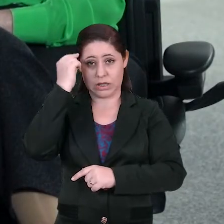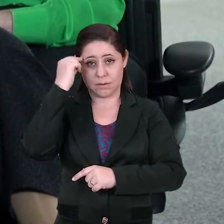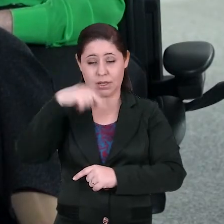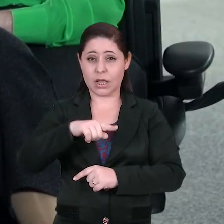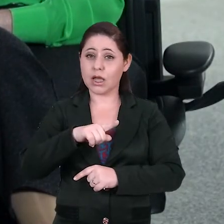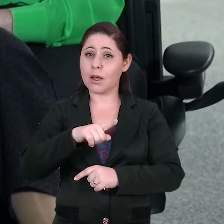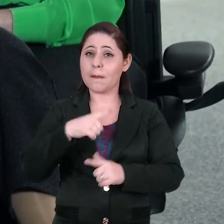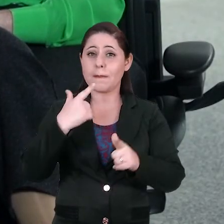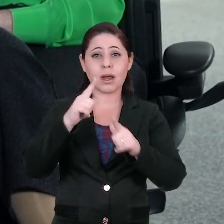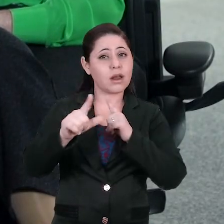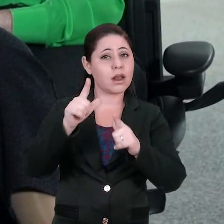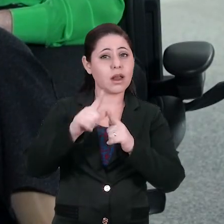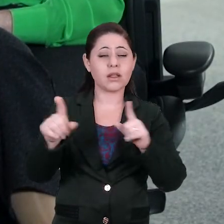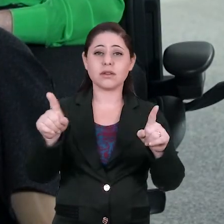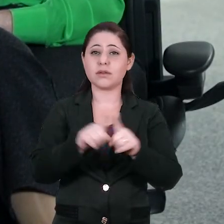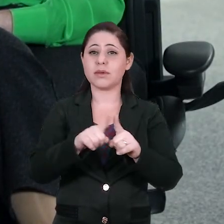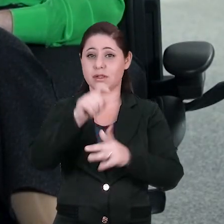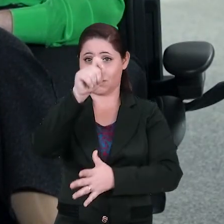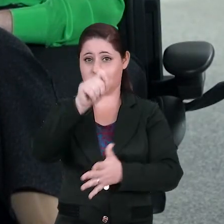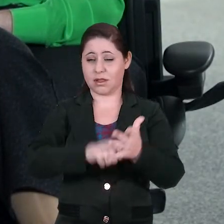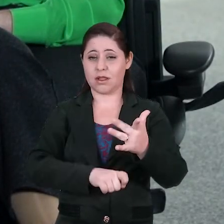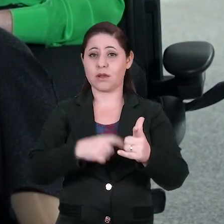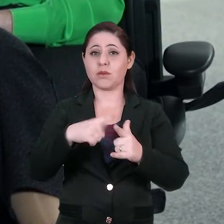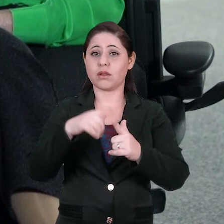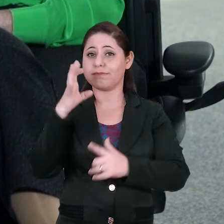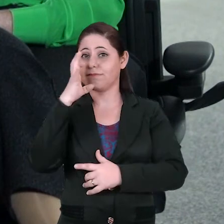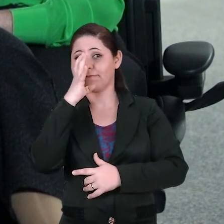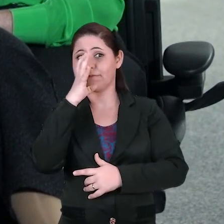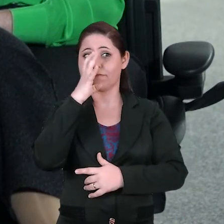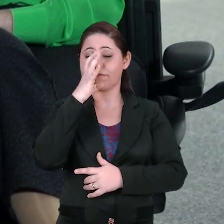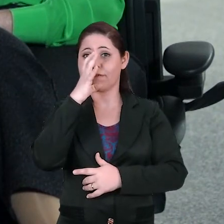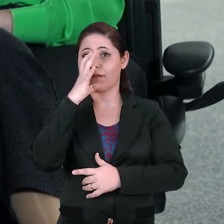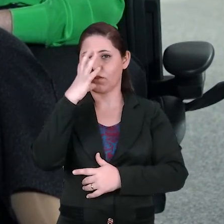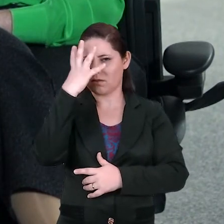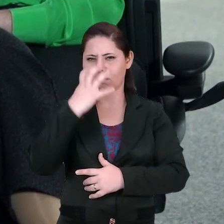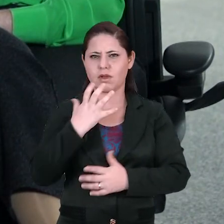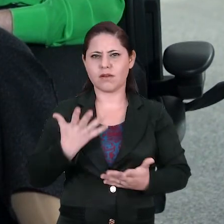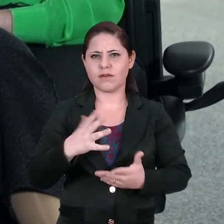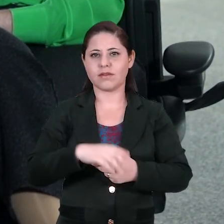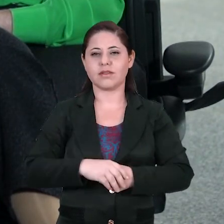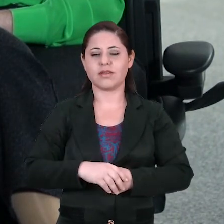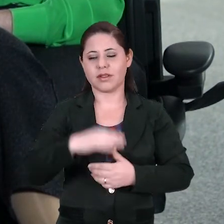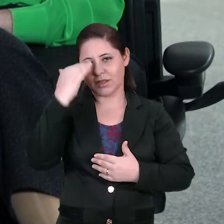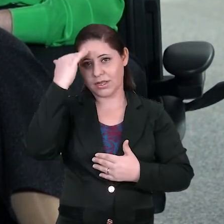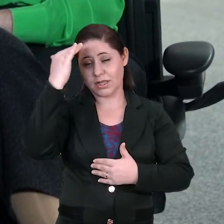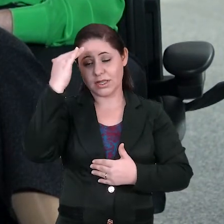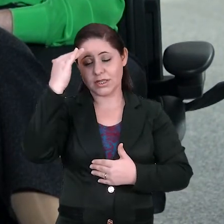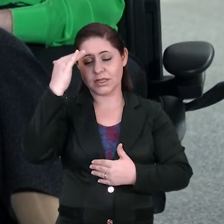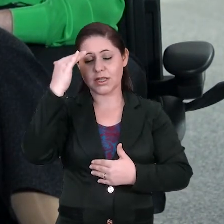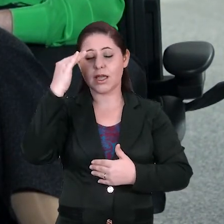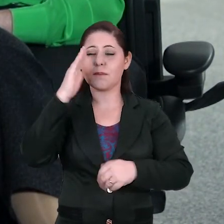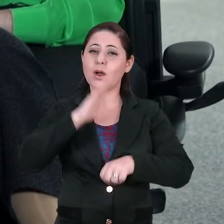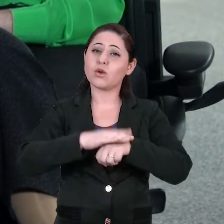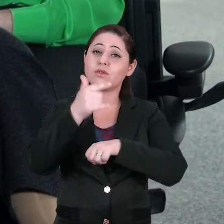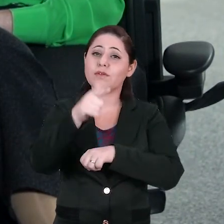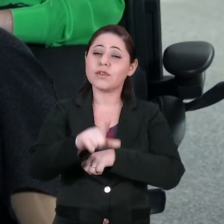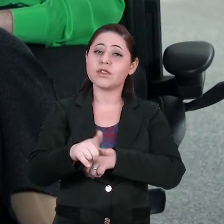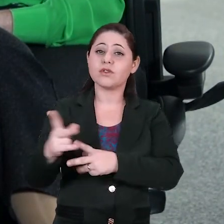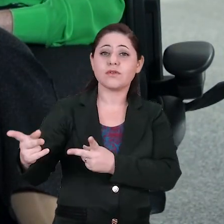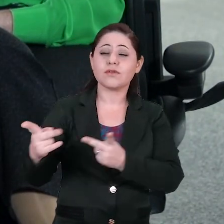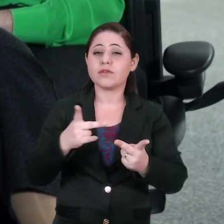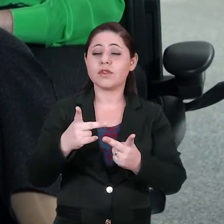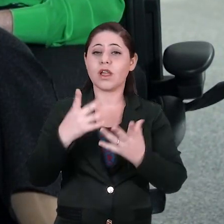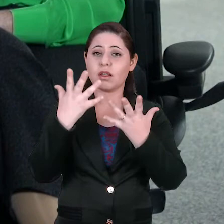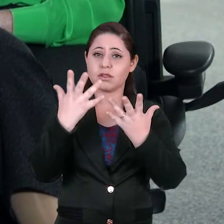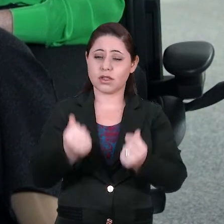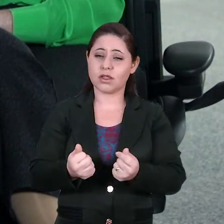outro programa, mas faço esse registro, porque eu sei que tem muita gente que te acompanha e vai ficar bravo se você não tocar nesse assunto. Quero agradecer mais uma vez a sua boa vontade de estar aqui. Espero